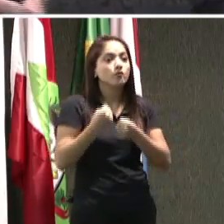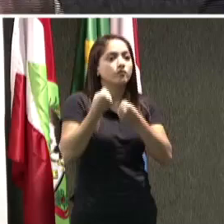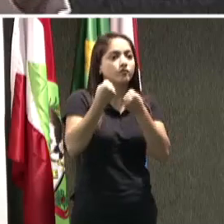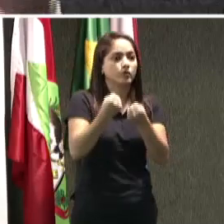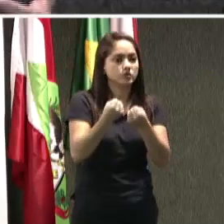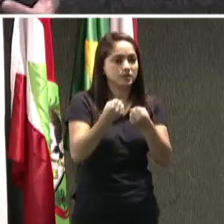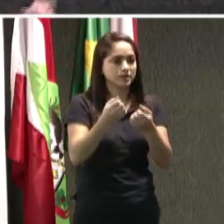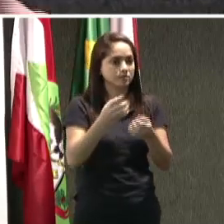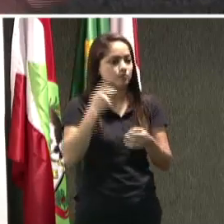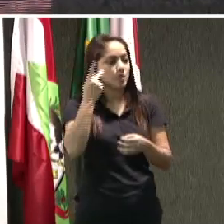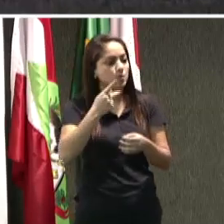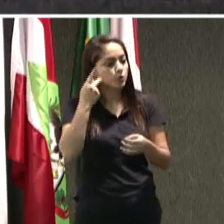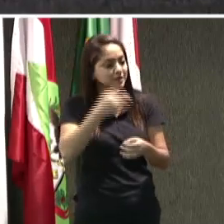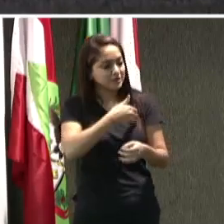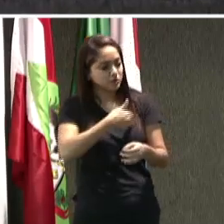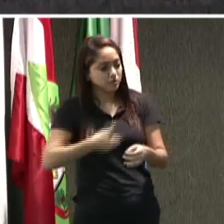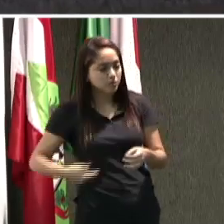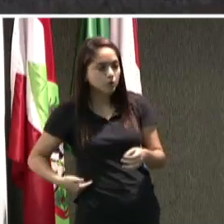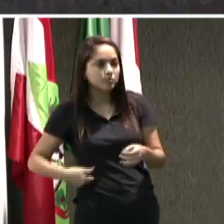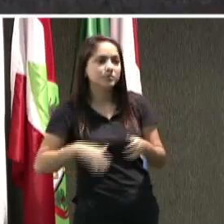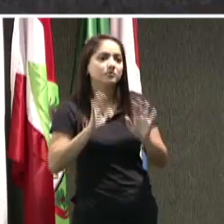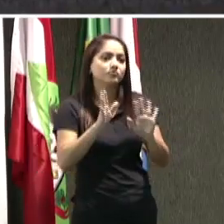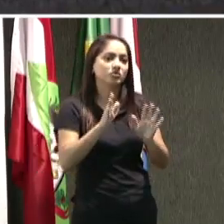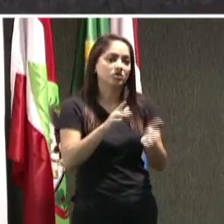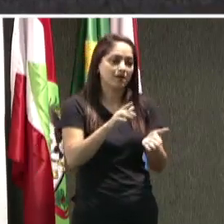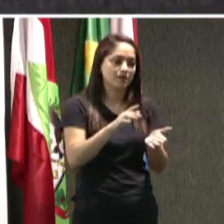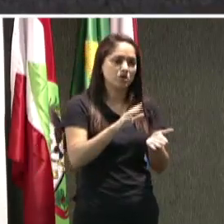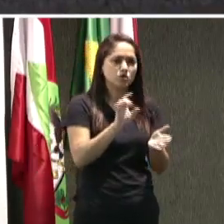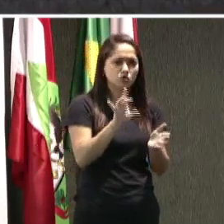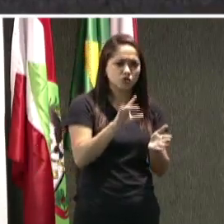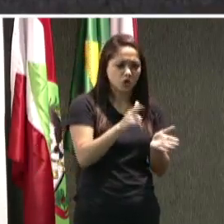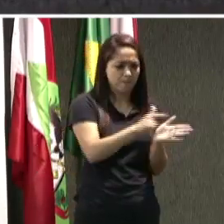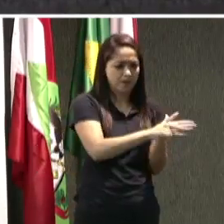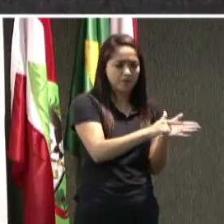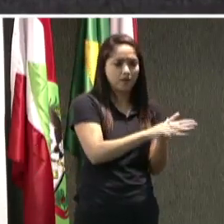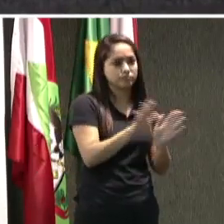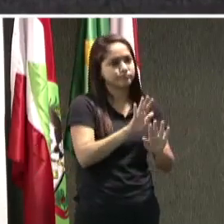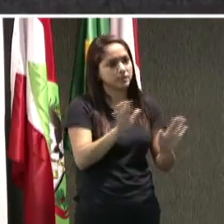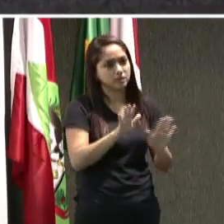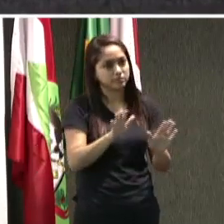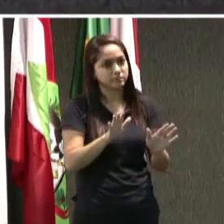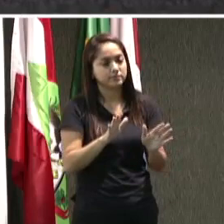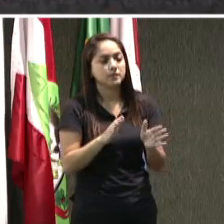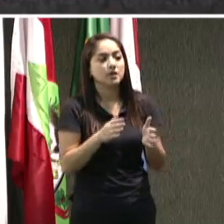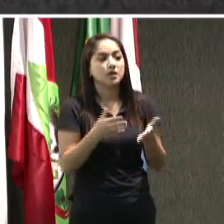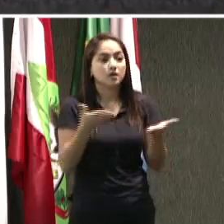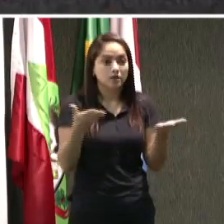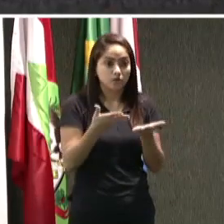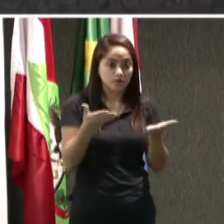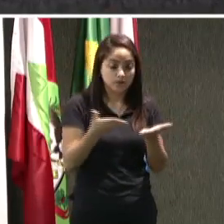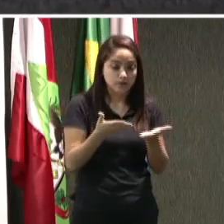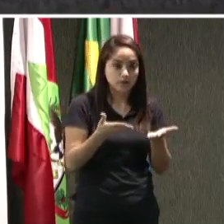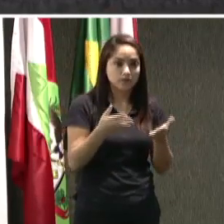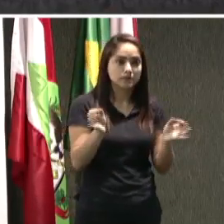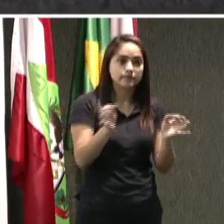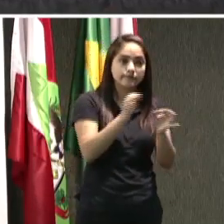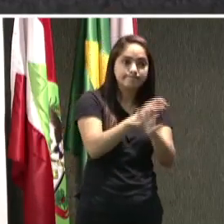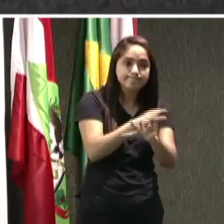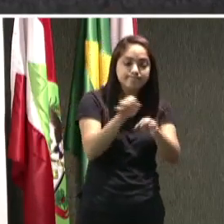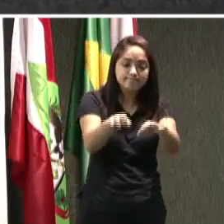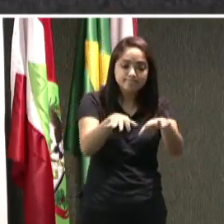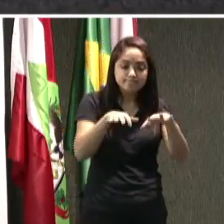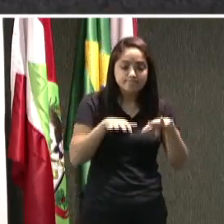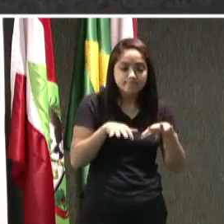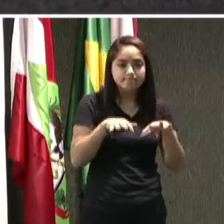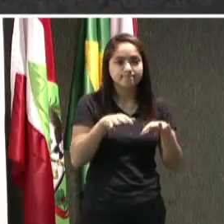de uma política pública, que já deveria ter saído do papel. Então, eu quero, com isso, terminar a audiência e dizer